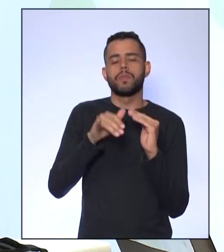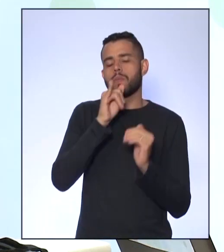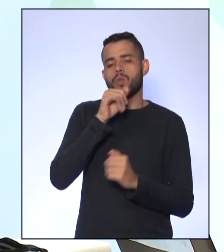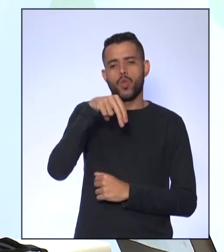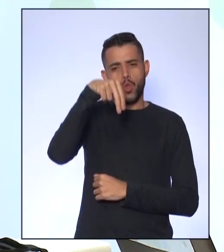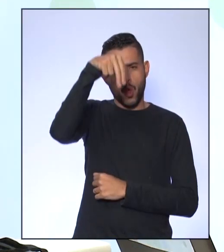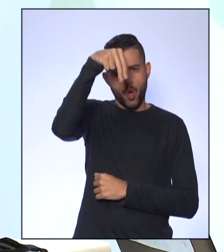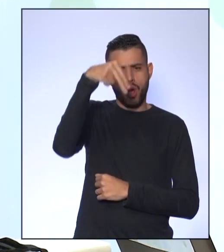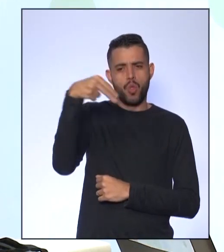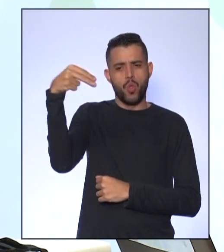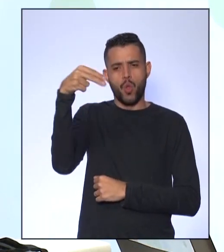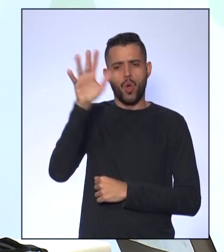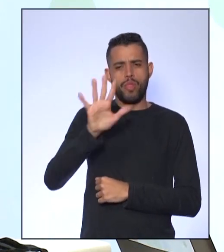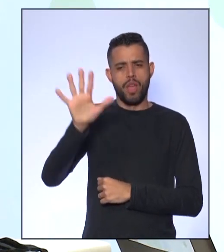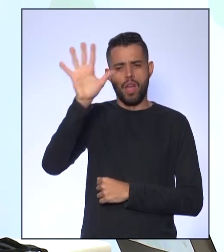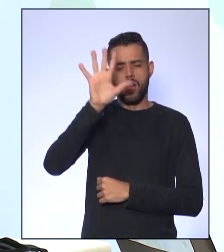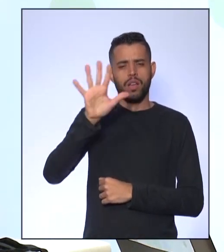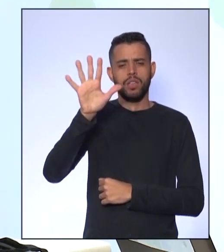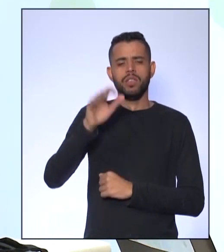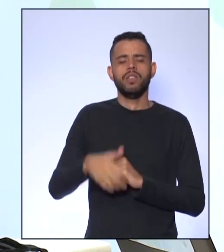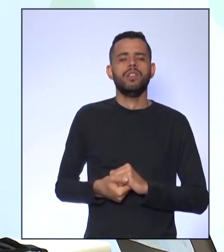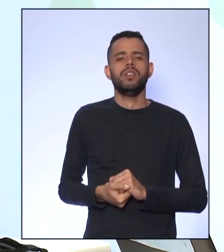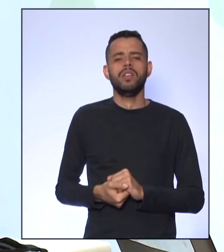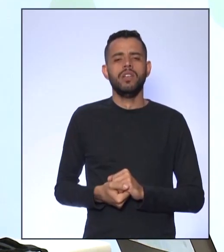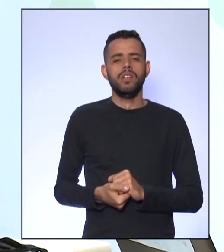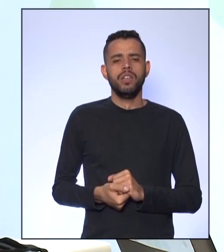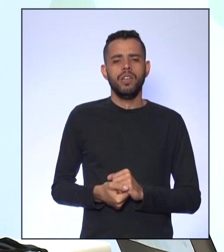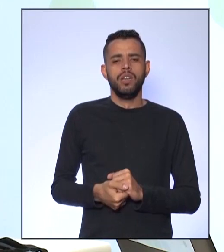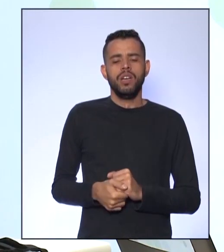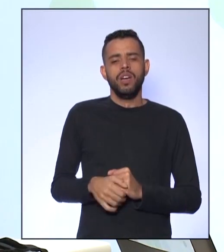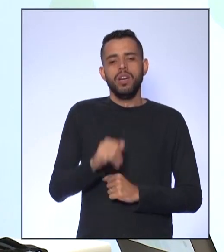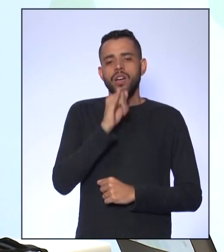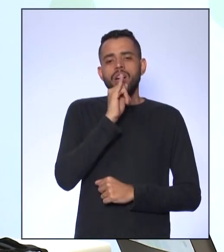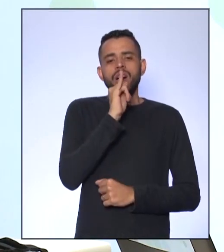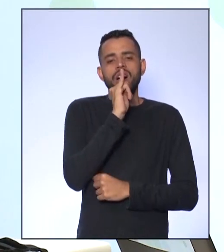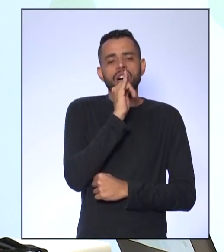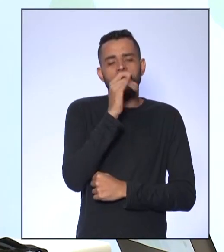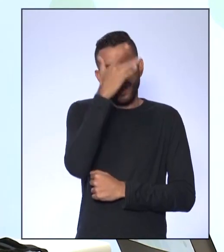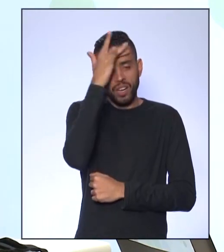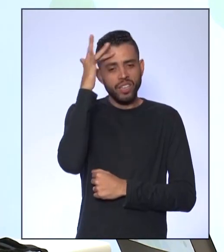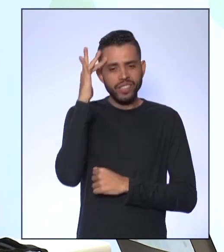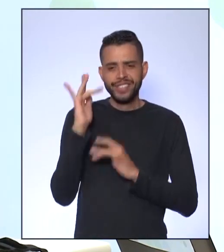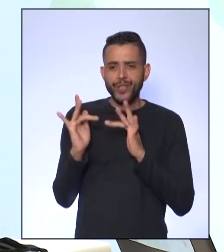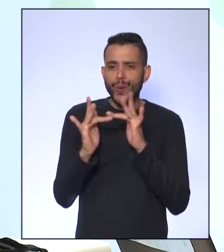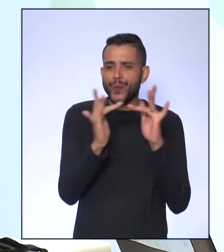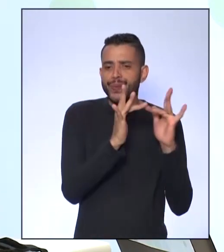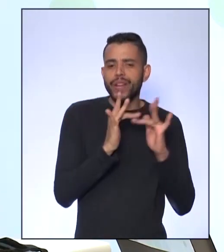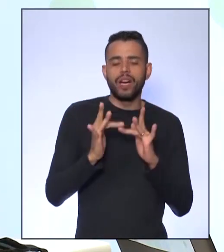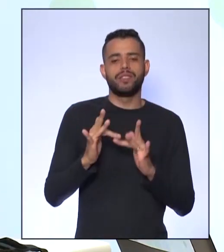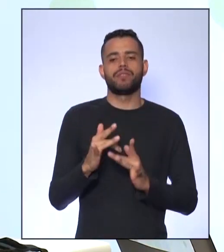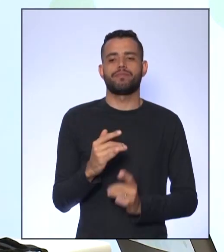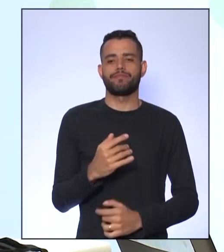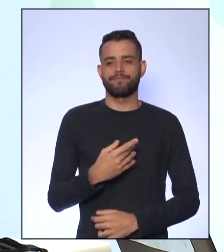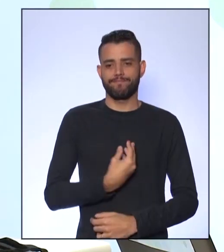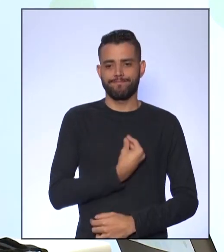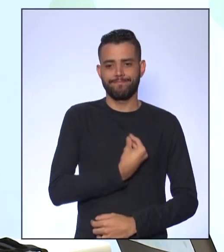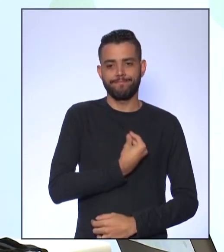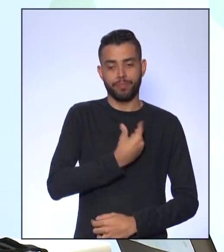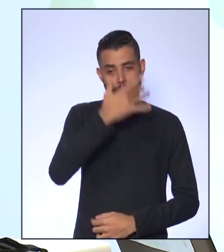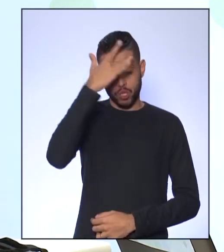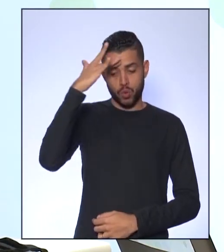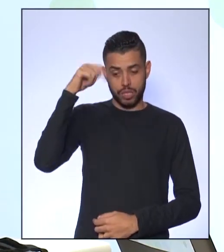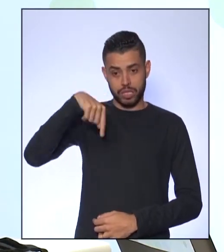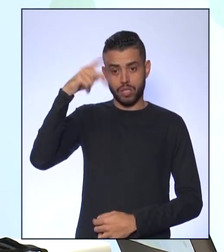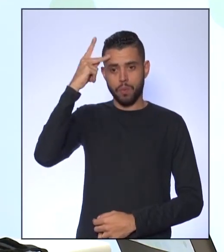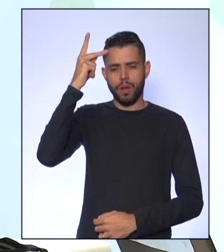ou nordeste, e vai ter o convívio com pessoas aqui de São Paulo, por exemplo,